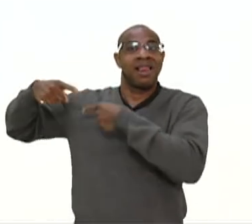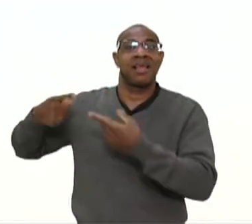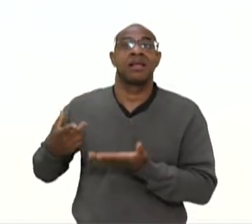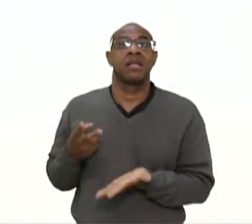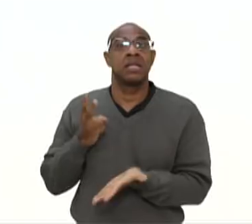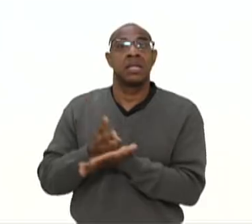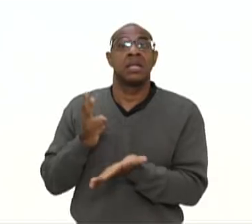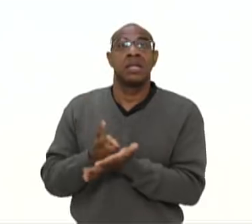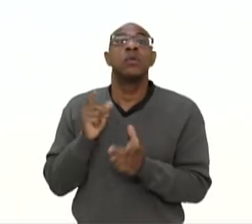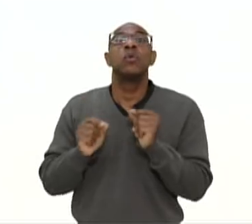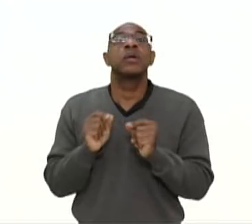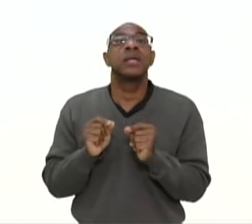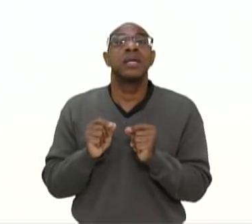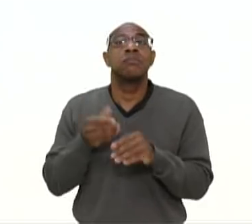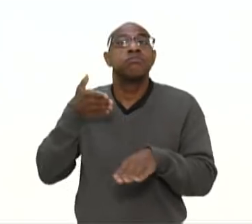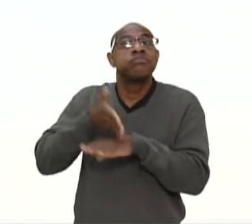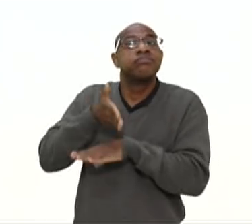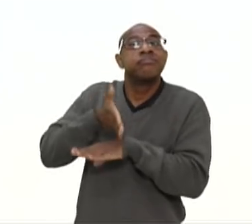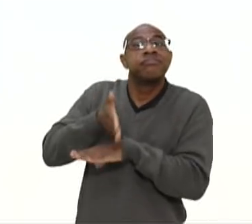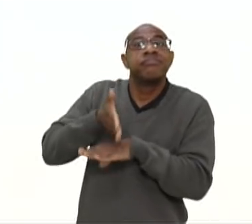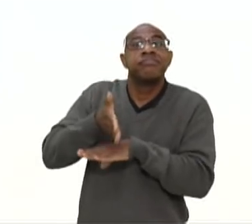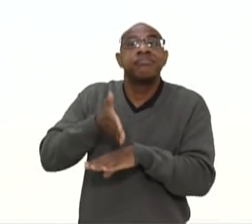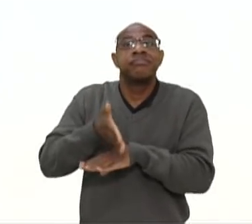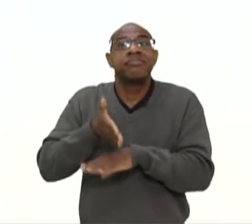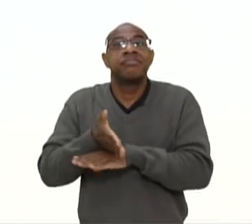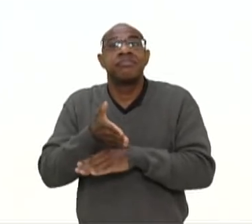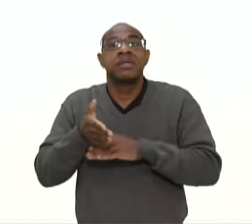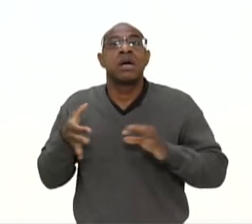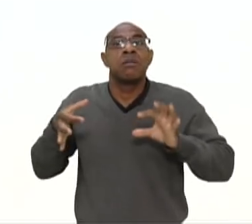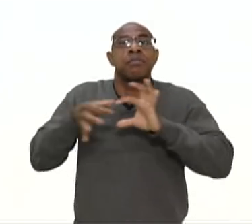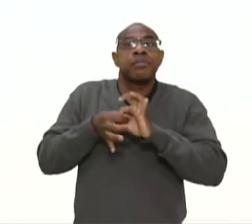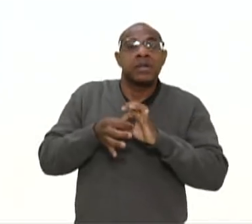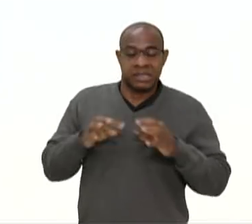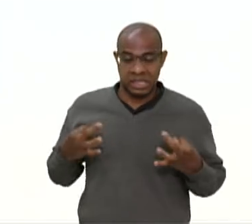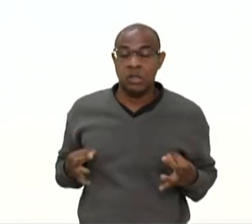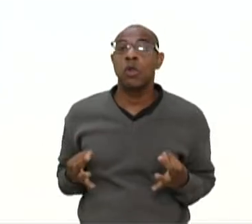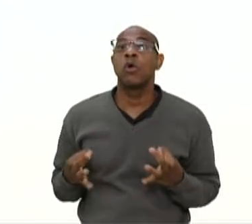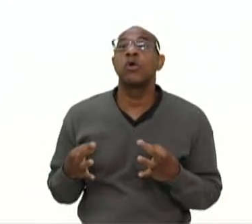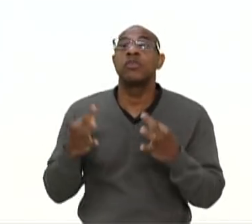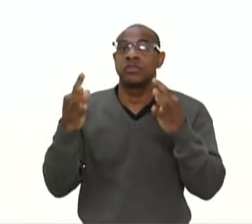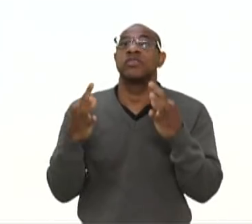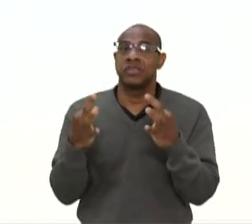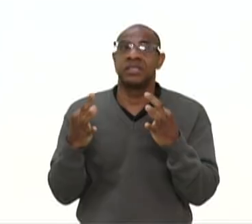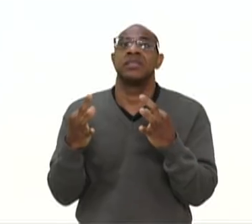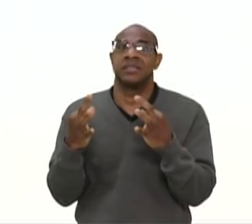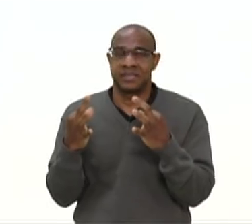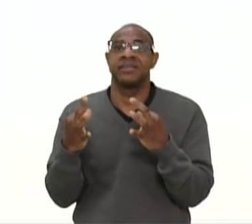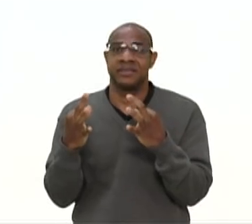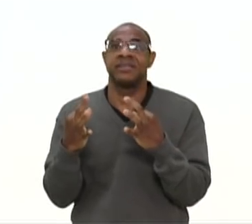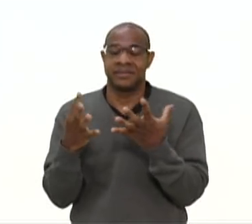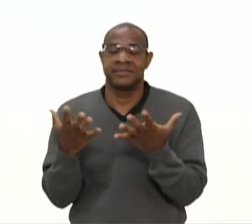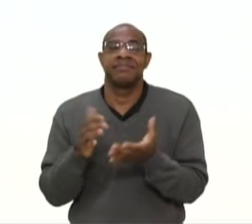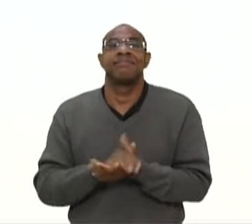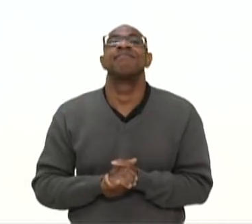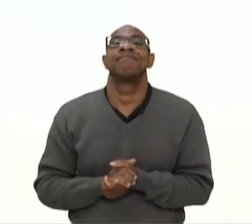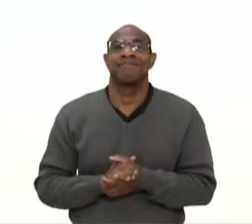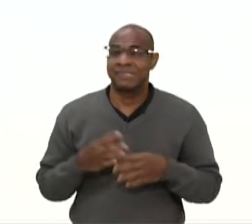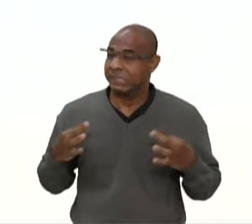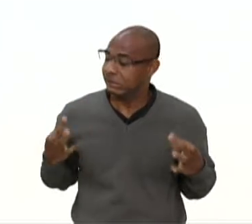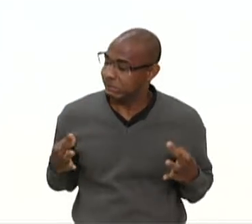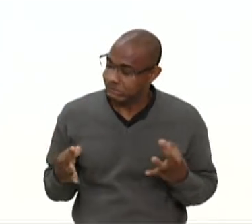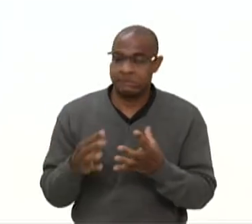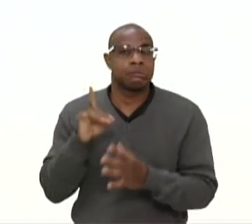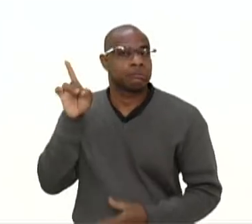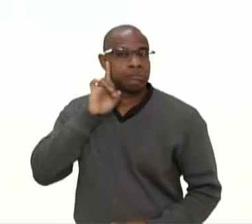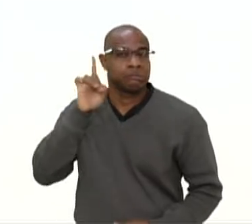vez mais cedo acessando, se conectando com as tecnologias de maneira descontrolada. Então, essa parte